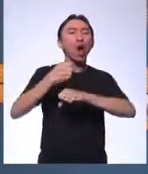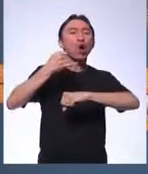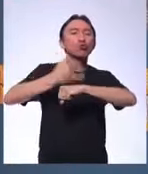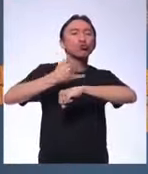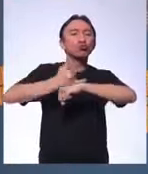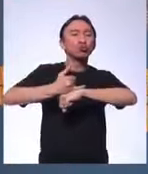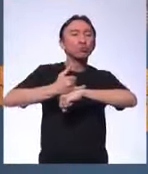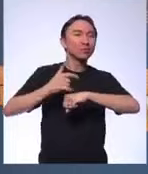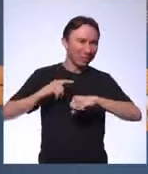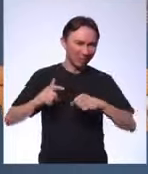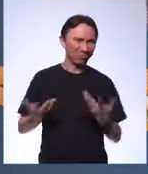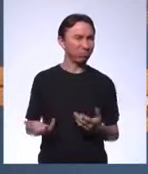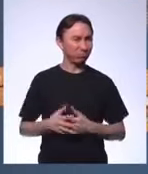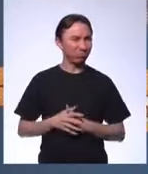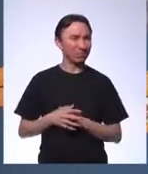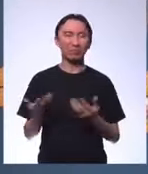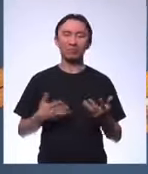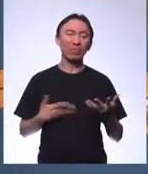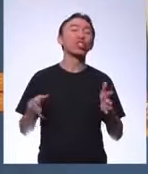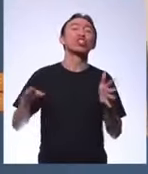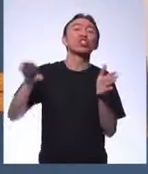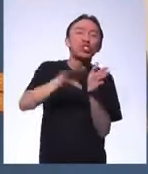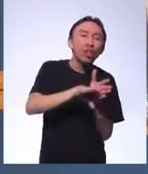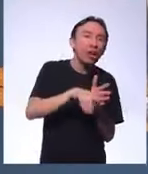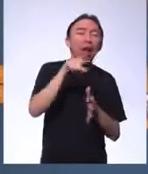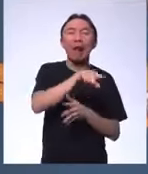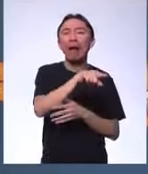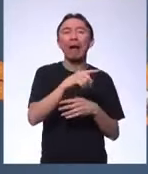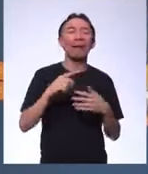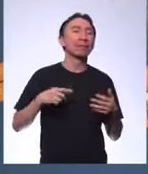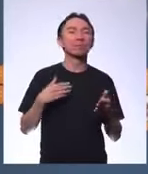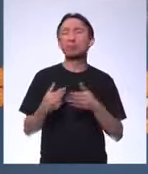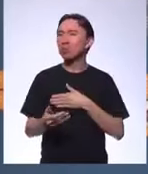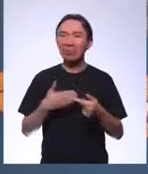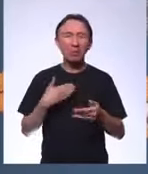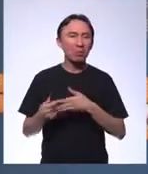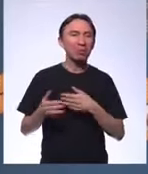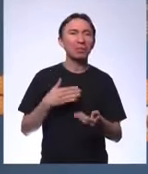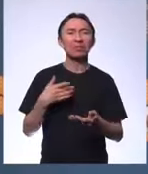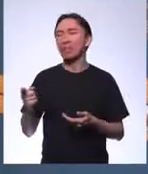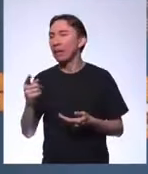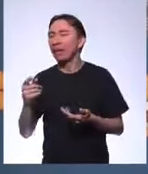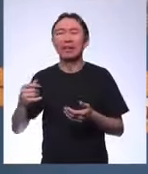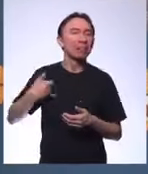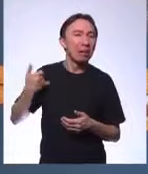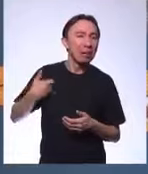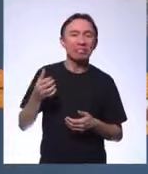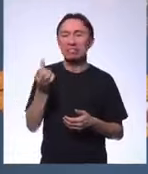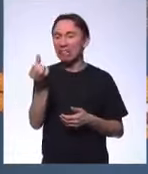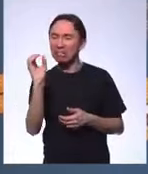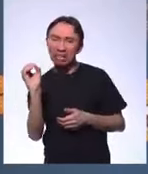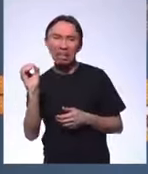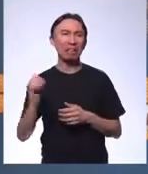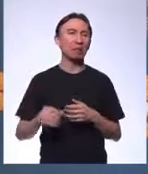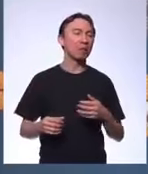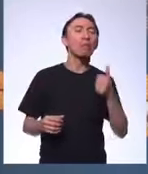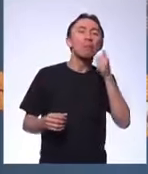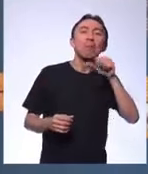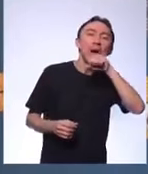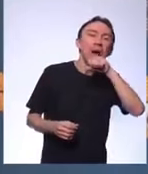Operação Bandeirantes, e não importava se você era uma avó de 40 e 60 anos, uma mãe de 40,